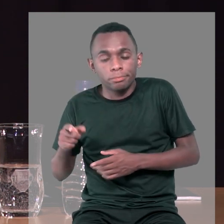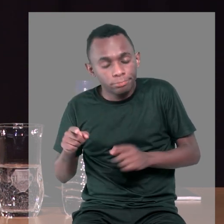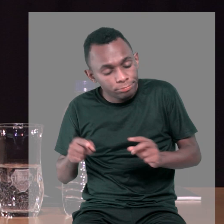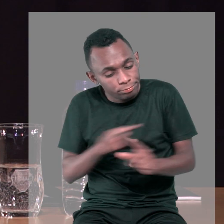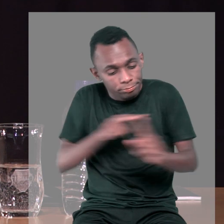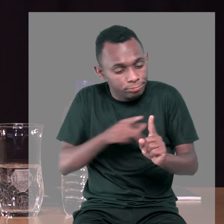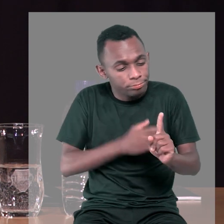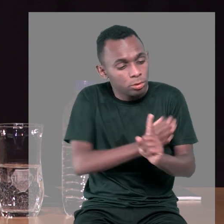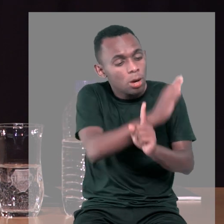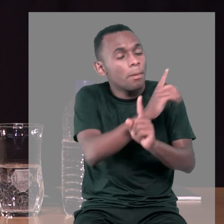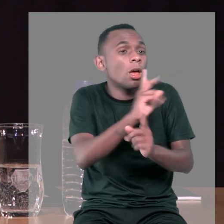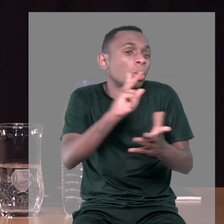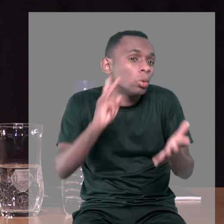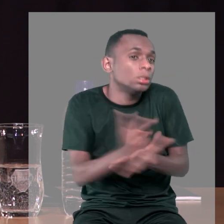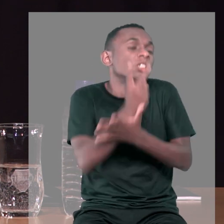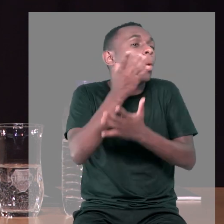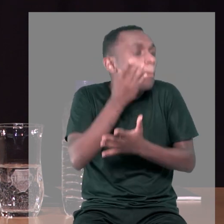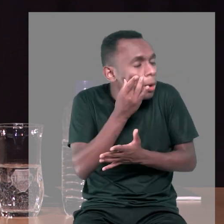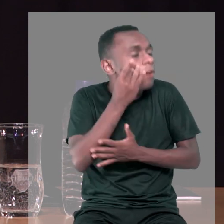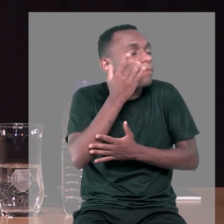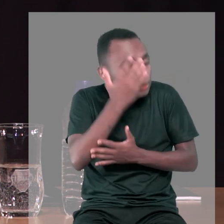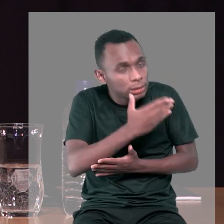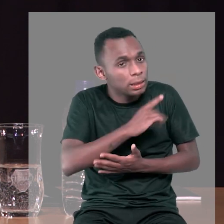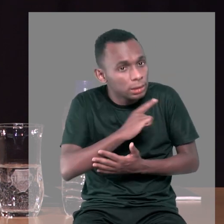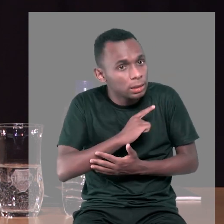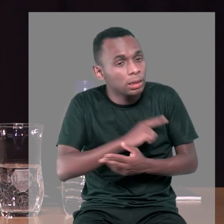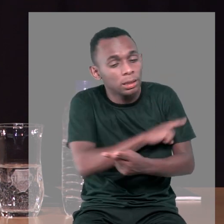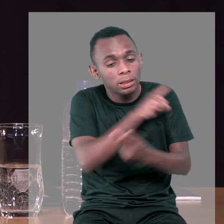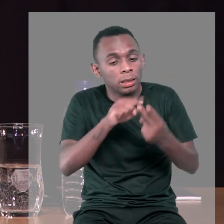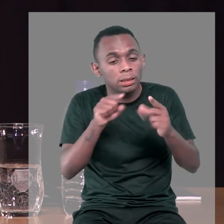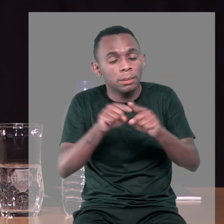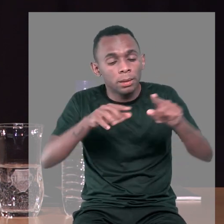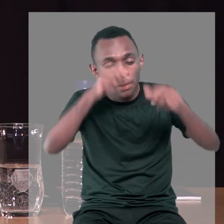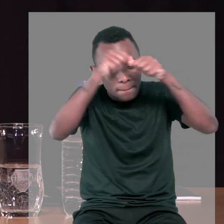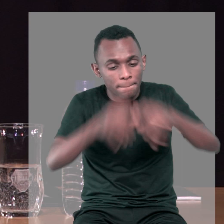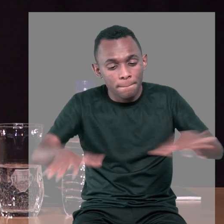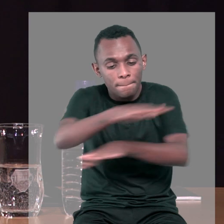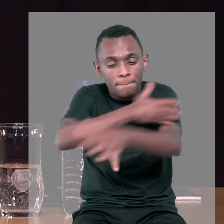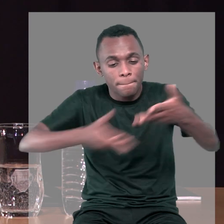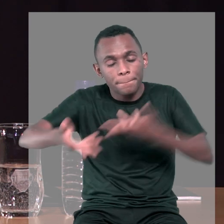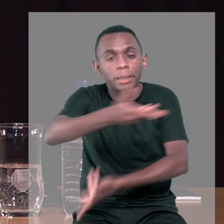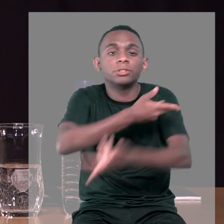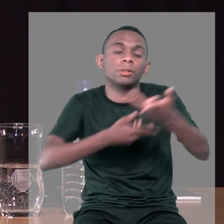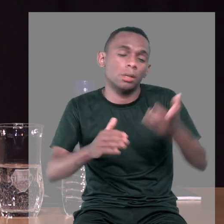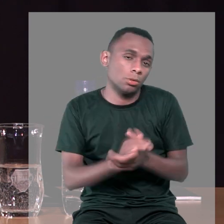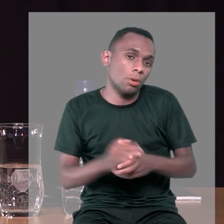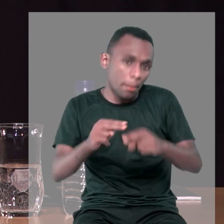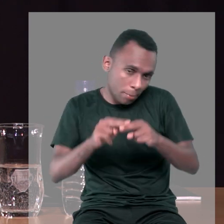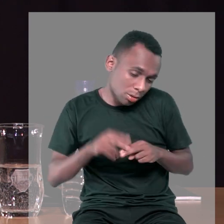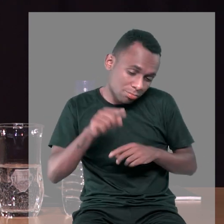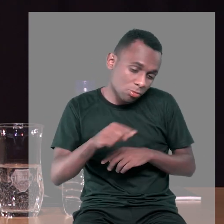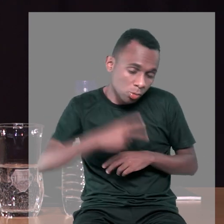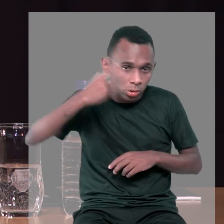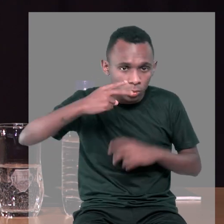Sem a verdade factual, para Arendt, não existe comunidade política. Então, qual é o